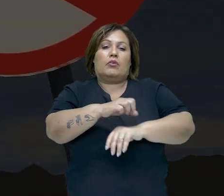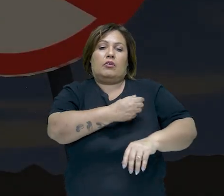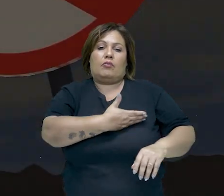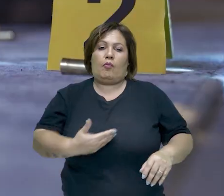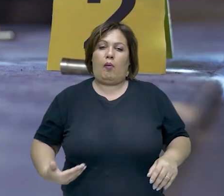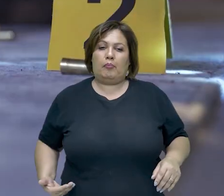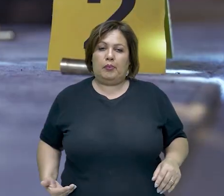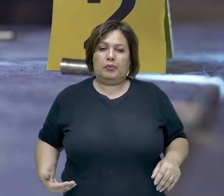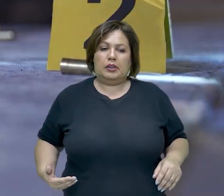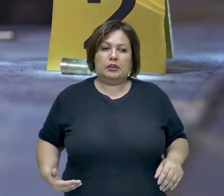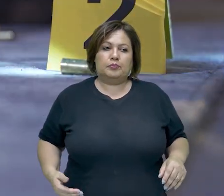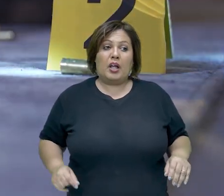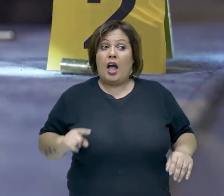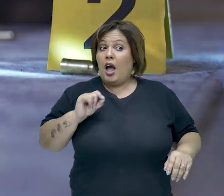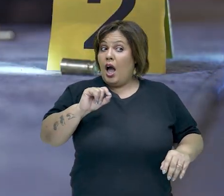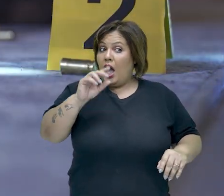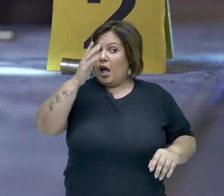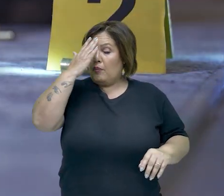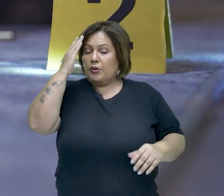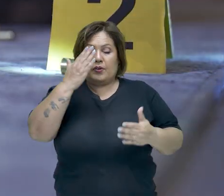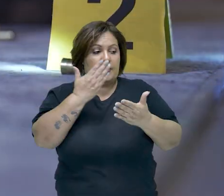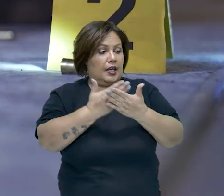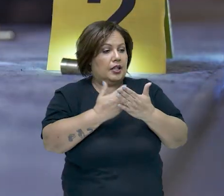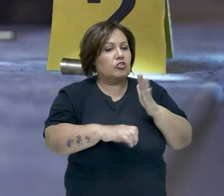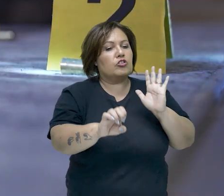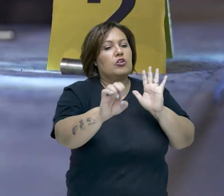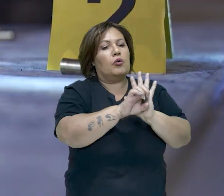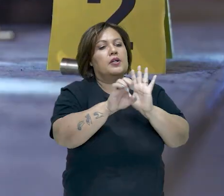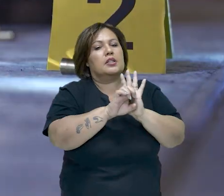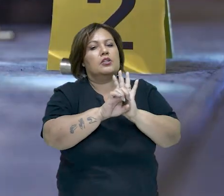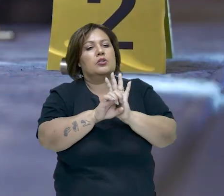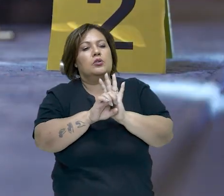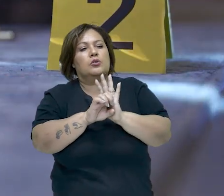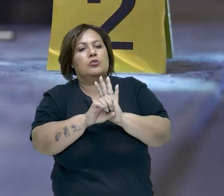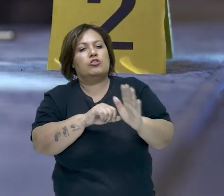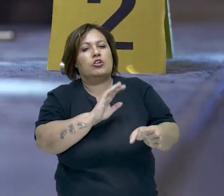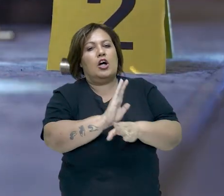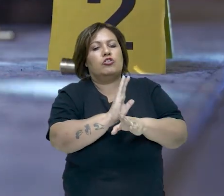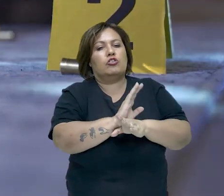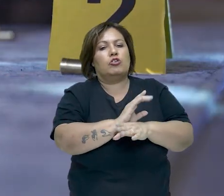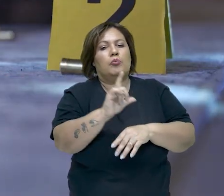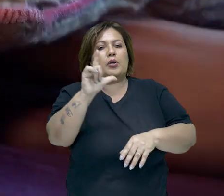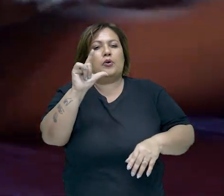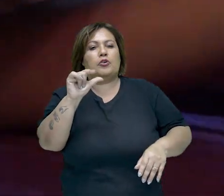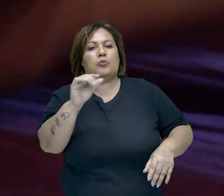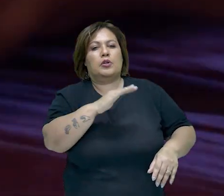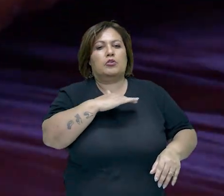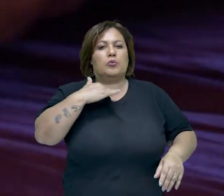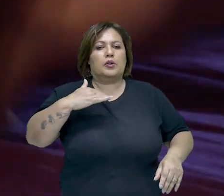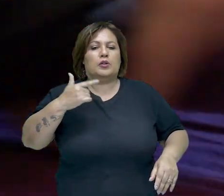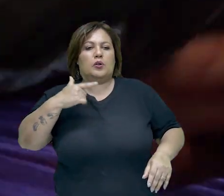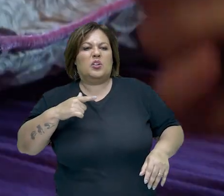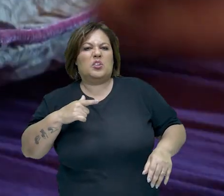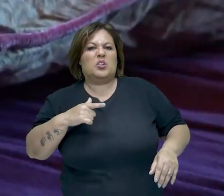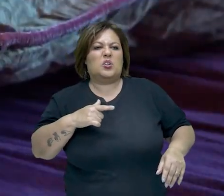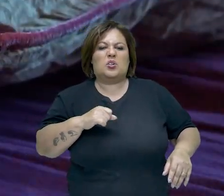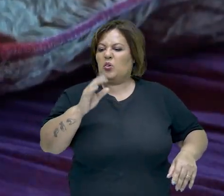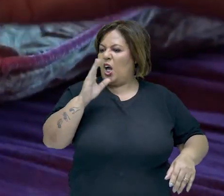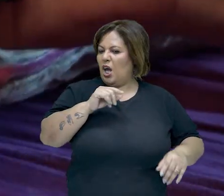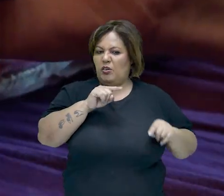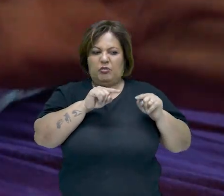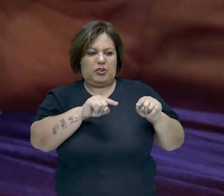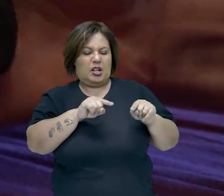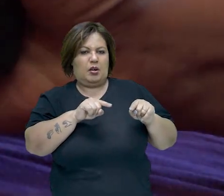segurança pública. Há quem acredite que o Estatuto contribuiu para a redução de homicídios, enquanto outros criticam